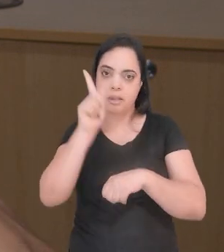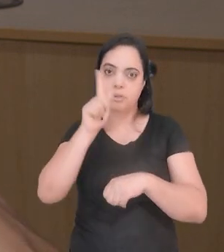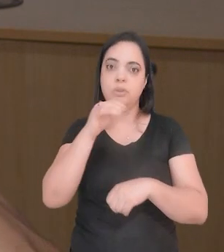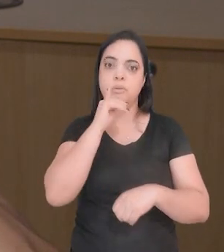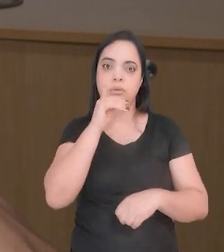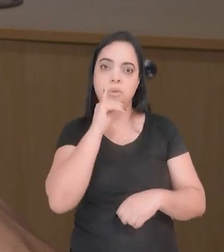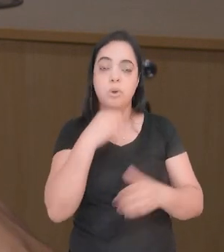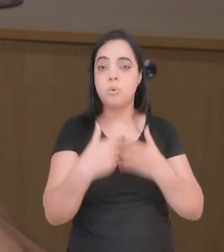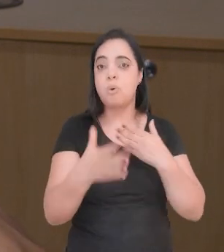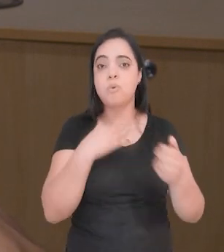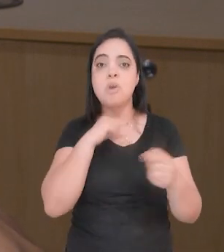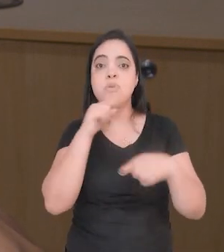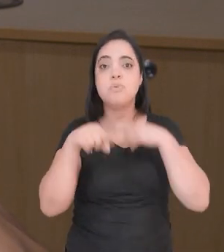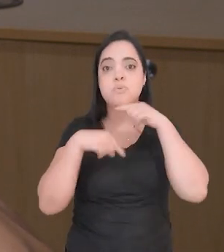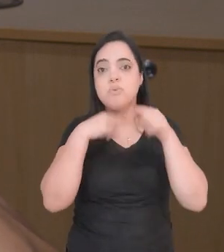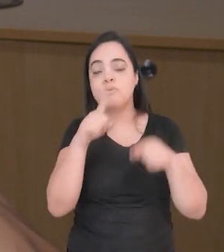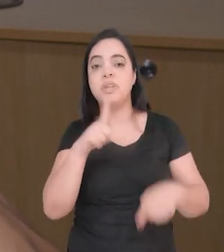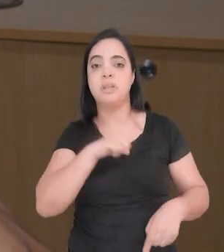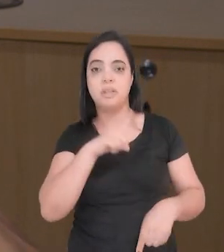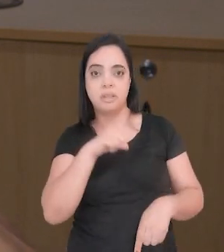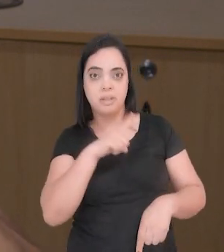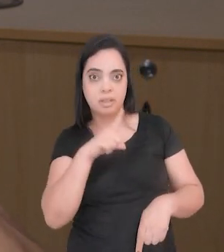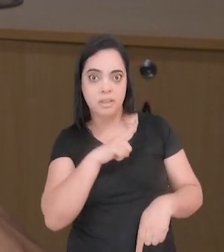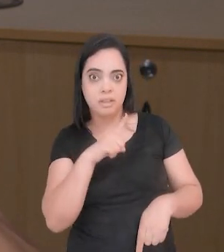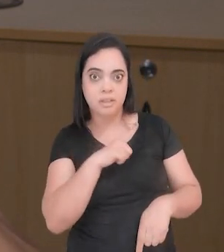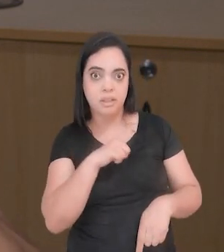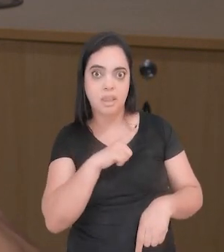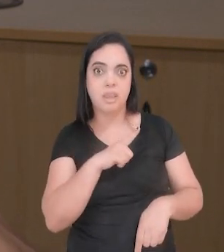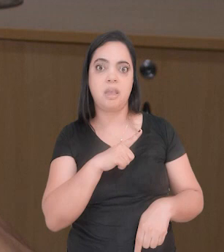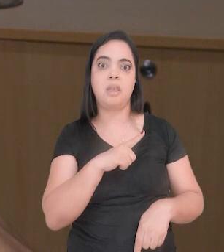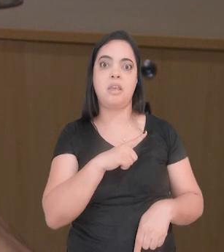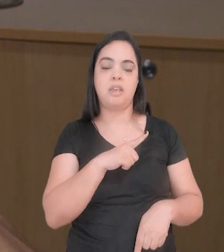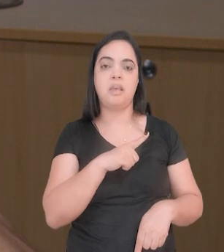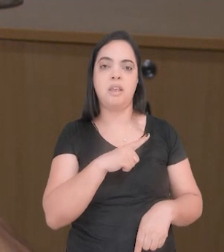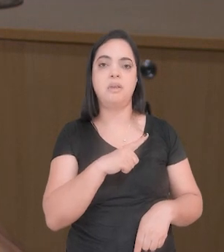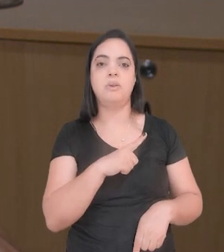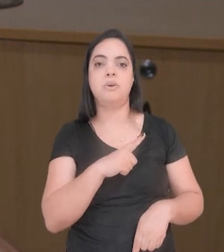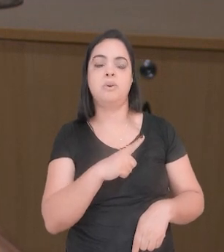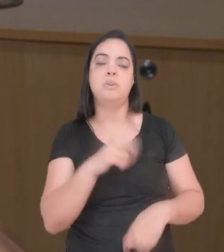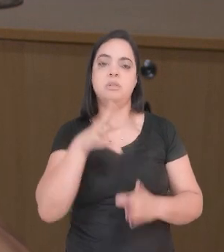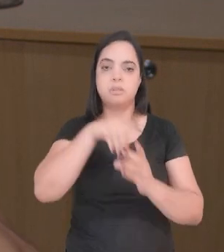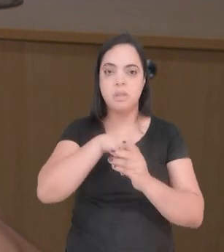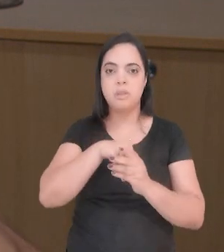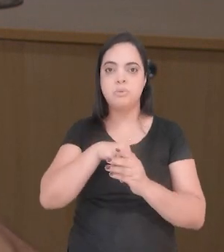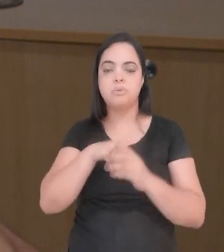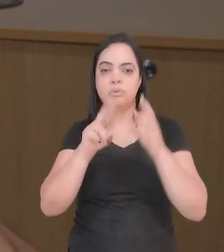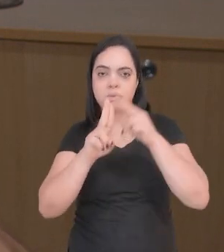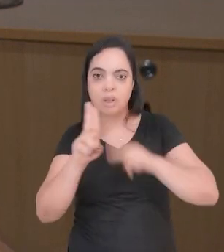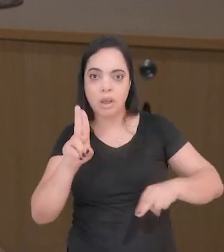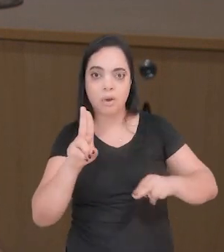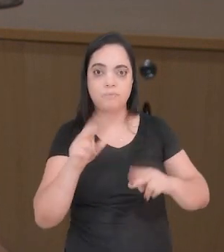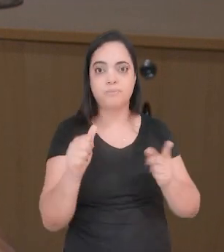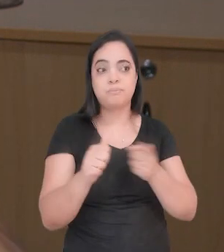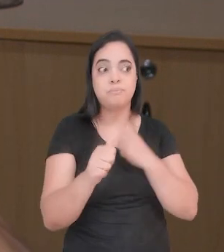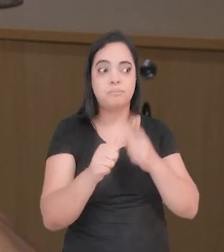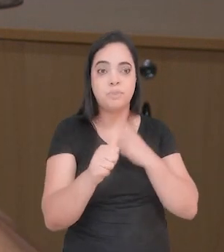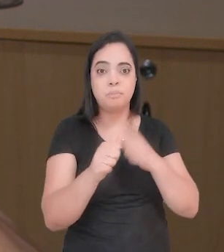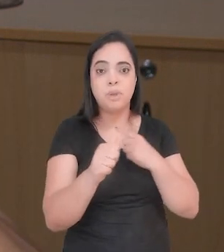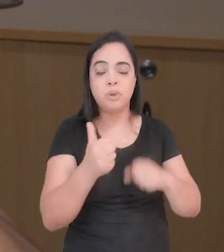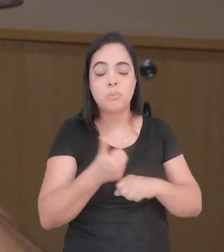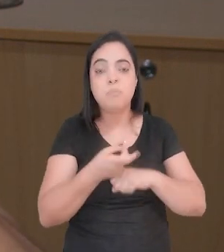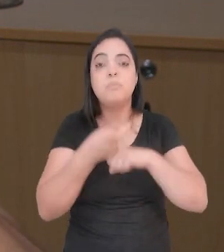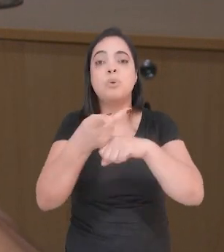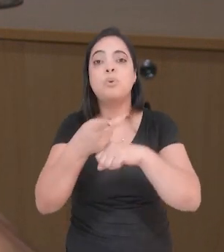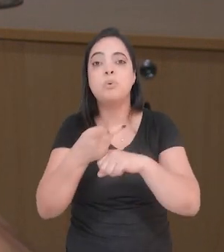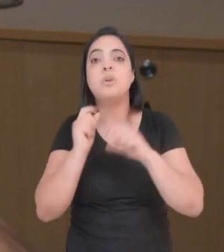Norma de graduação por exemplo qualquer dúvida que ele tenha nesse caminhada durante o vínculo com a instituição o